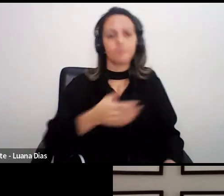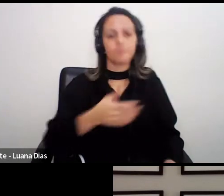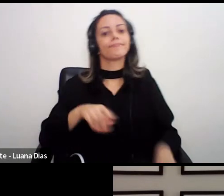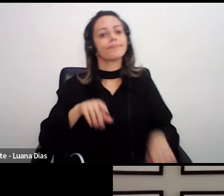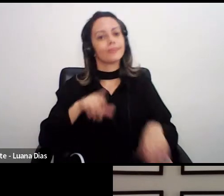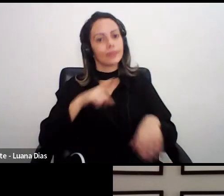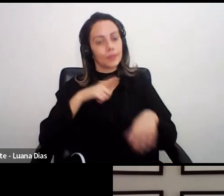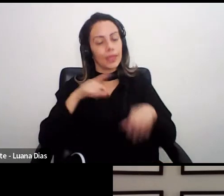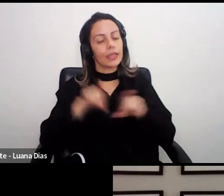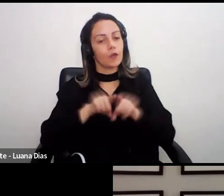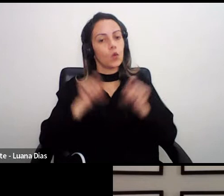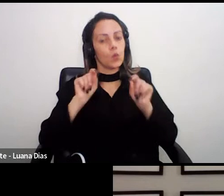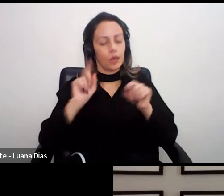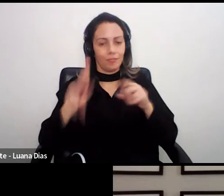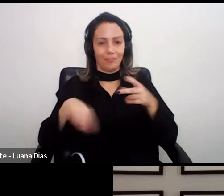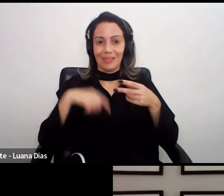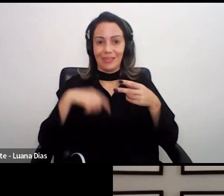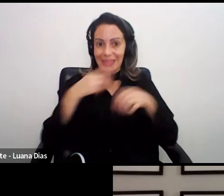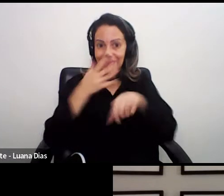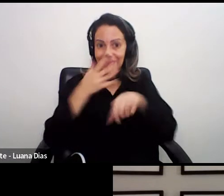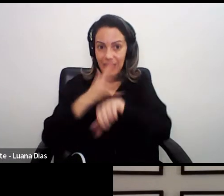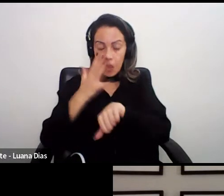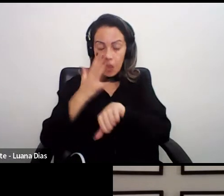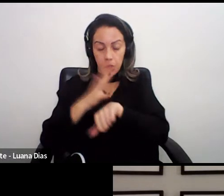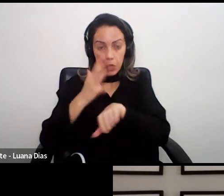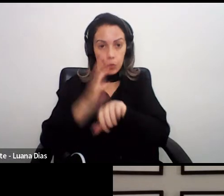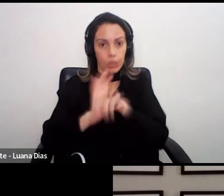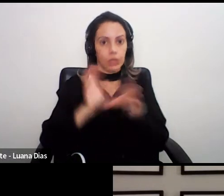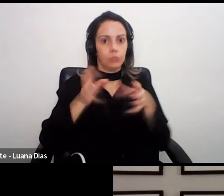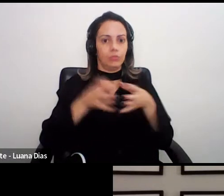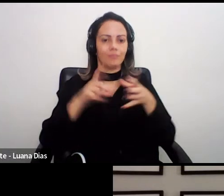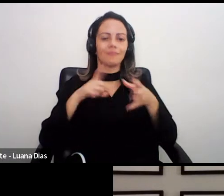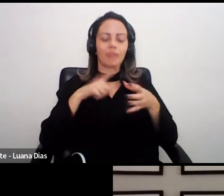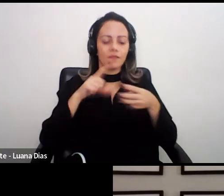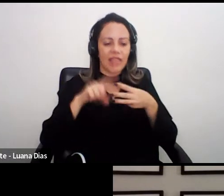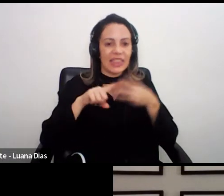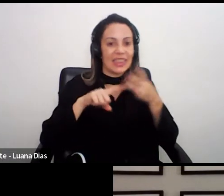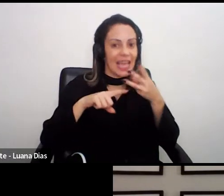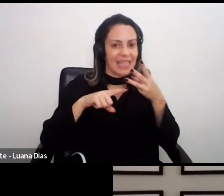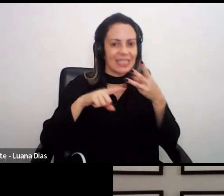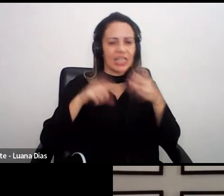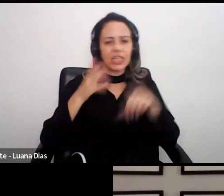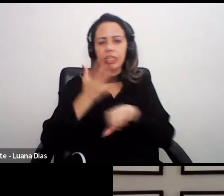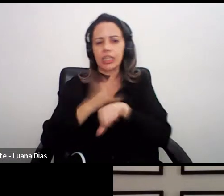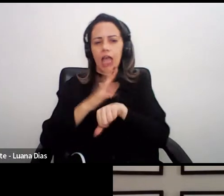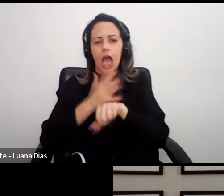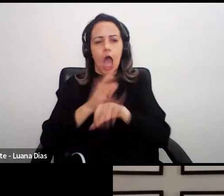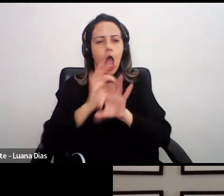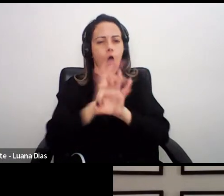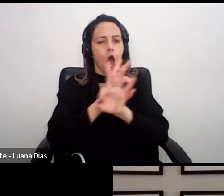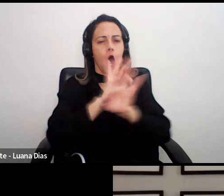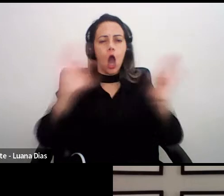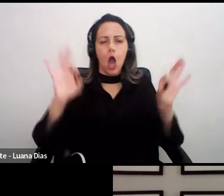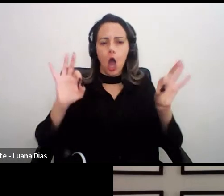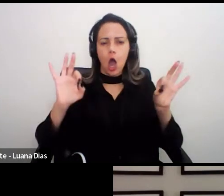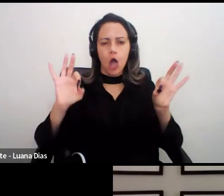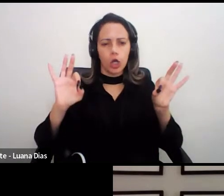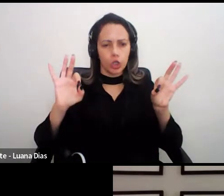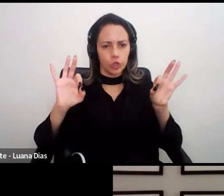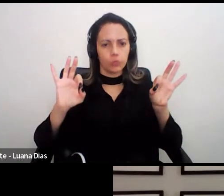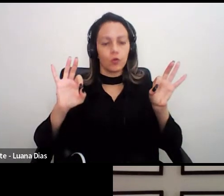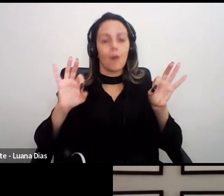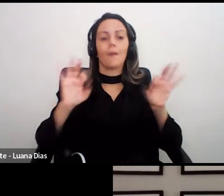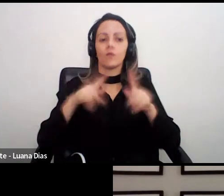Nós tivemos estagiários excelentes, os três estagiários que trabalharam conosco, aos quais certamente a